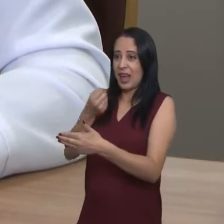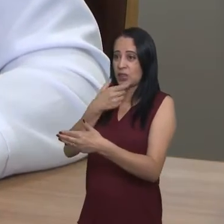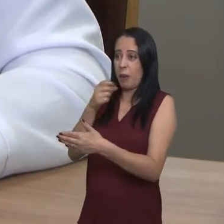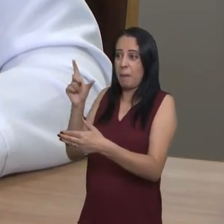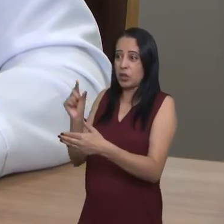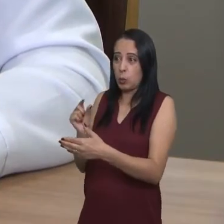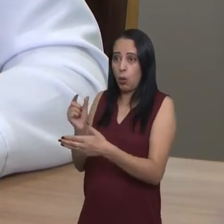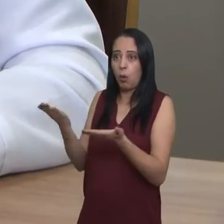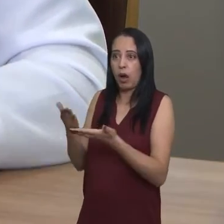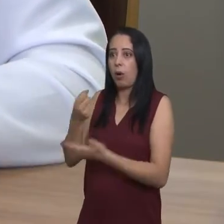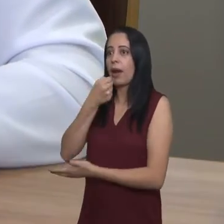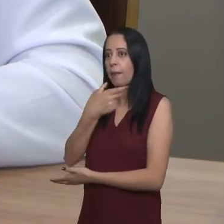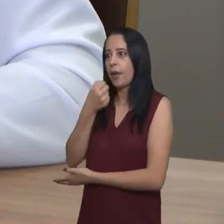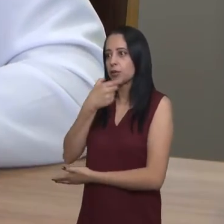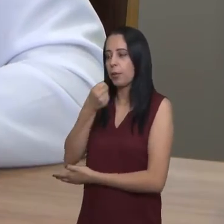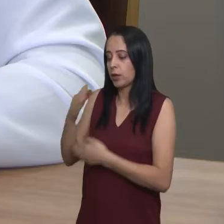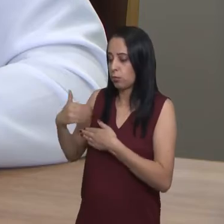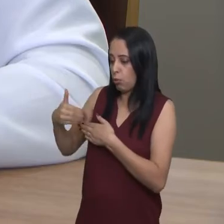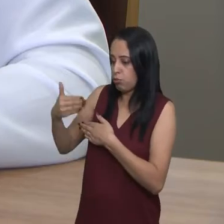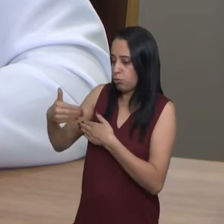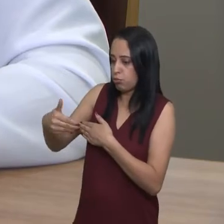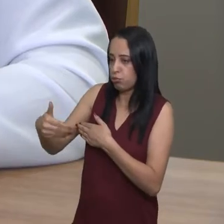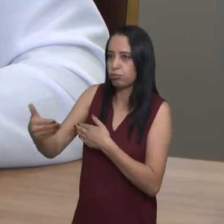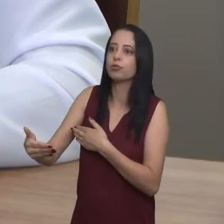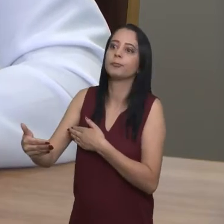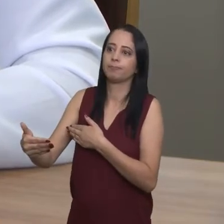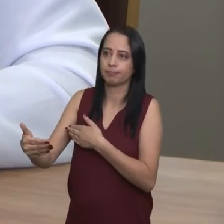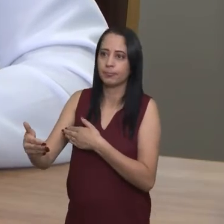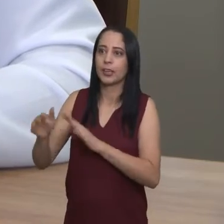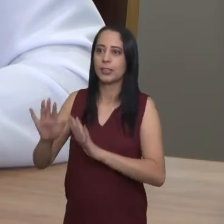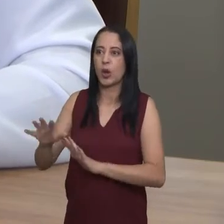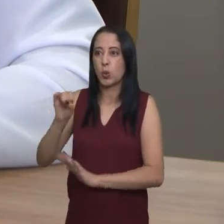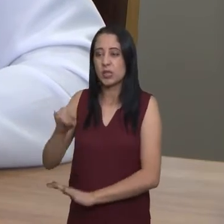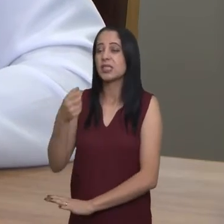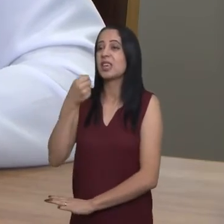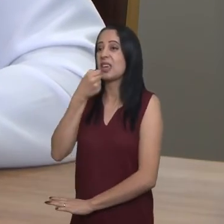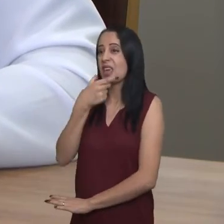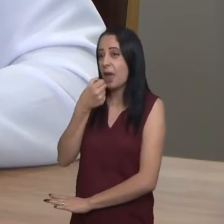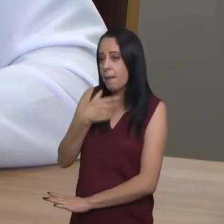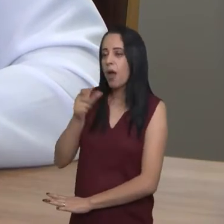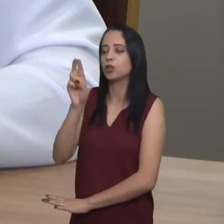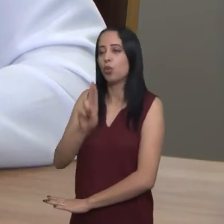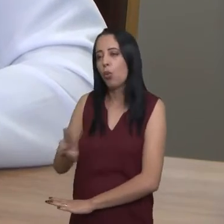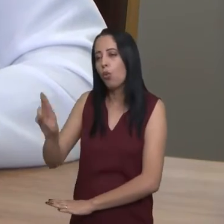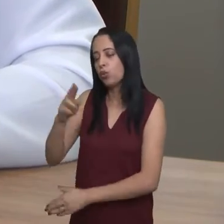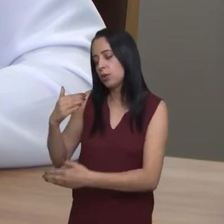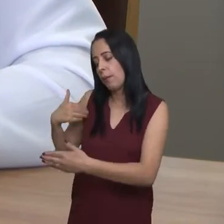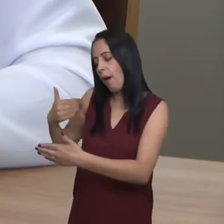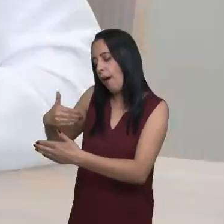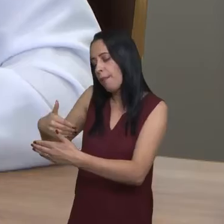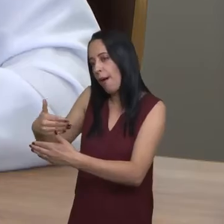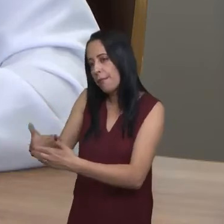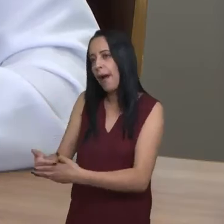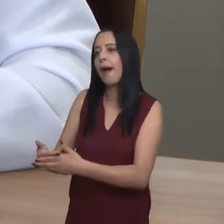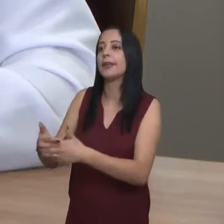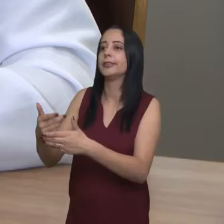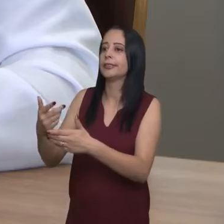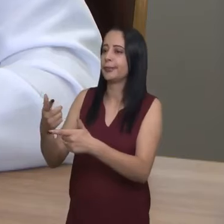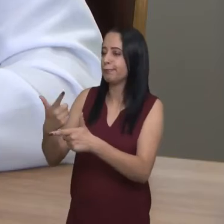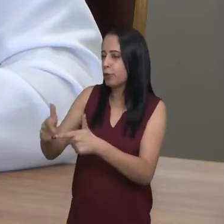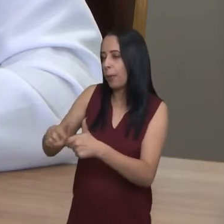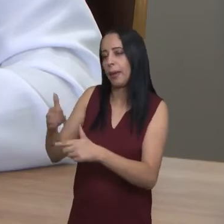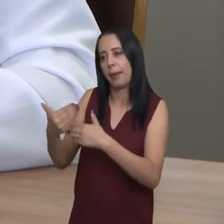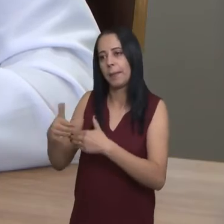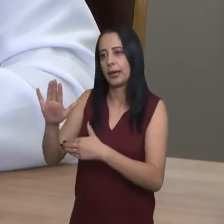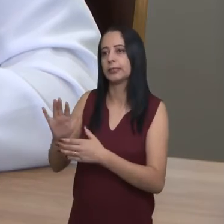anos. Então, na verdade, a maioria das mulheres acaba sendo expostas ao uso de anticoncepcional por um período muito longo da vida. O DIU você pode ter um